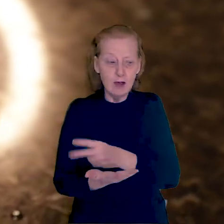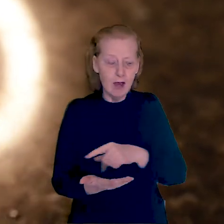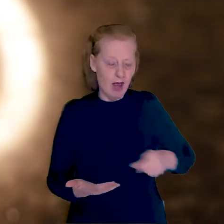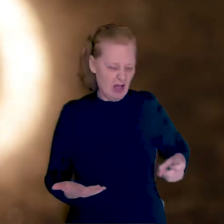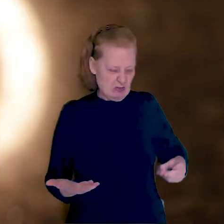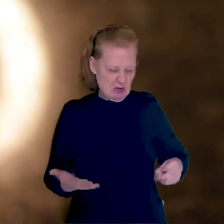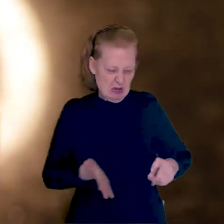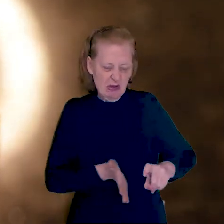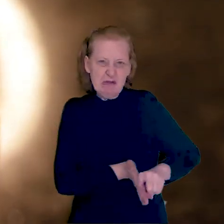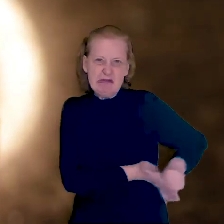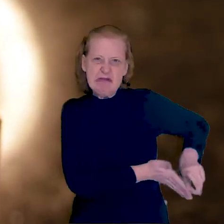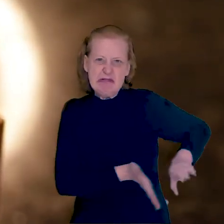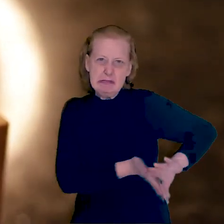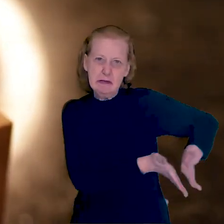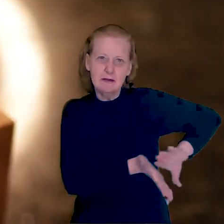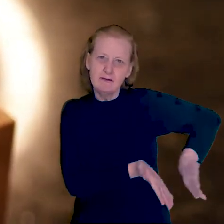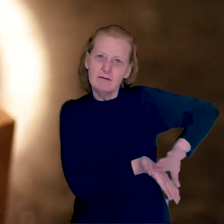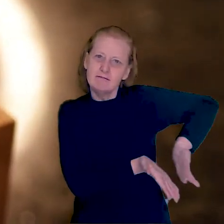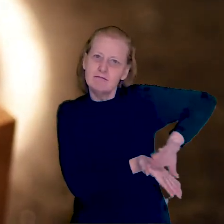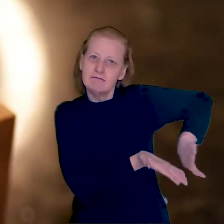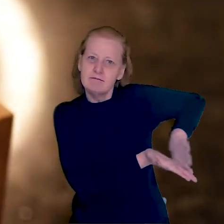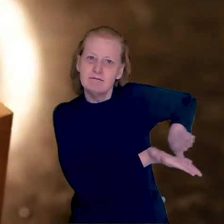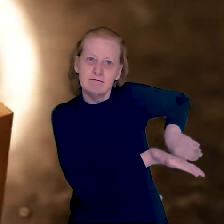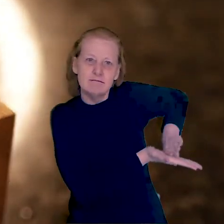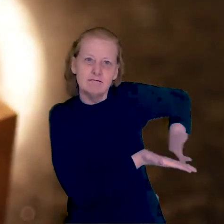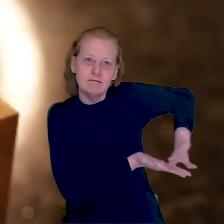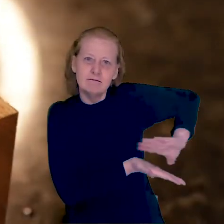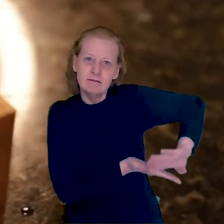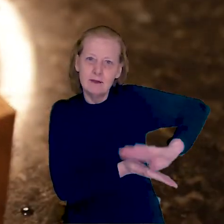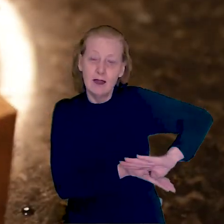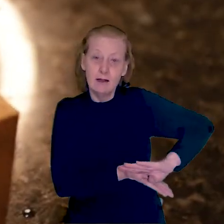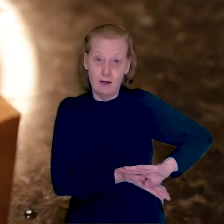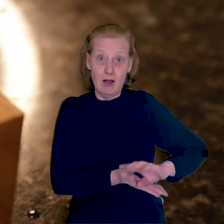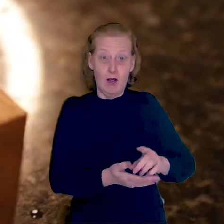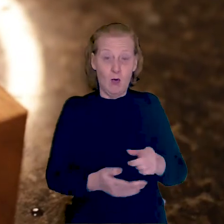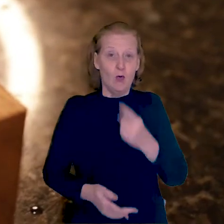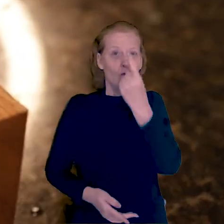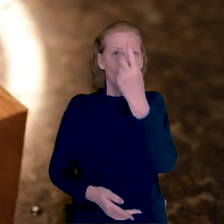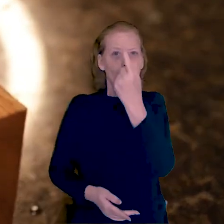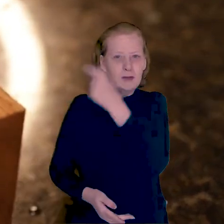ninho, né? E subir. Então a gente vai fazendo esse processo durante a semana.